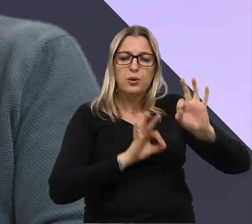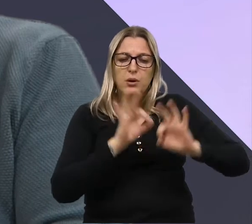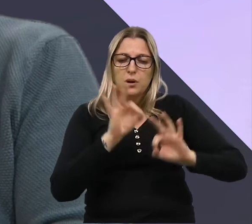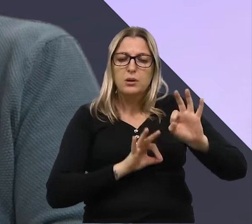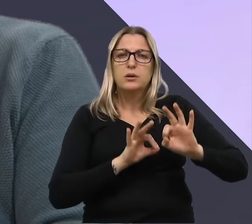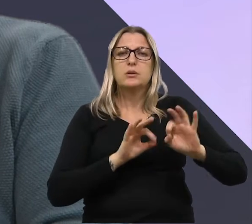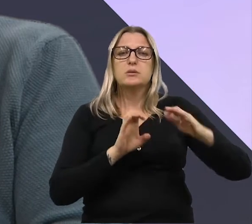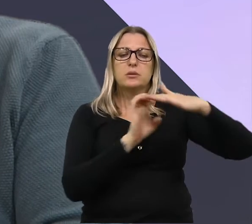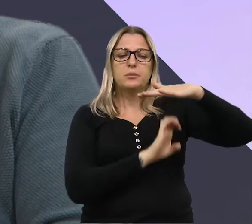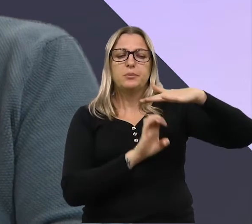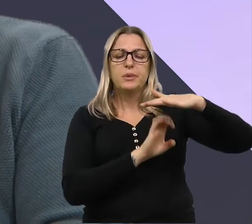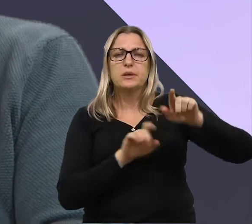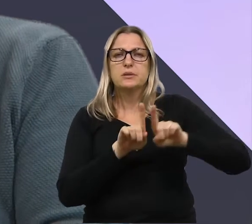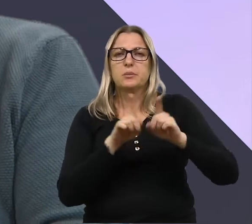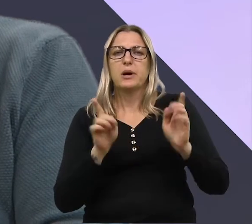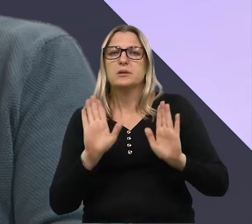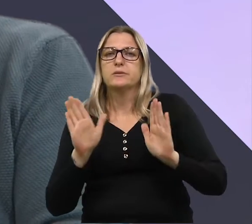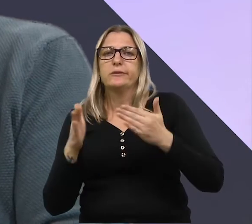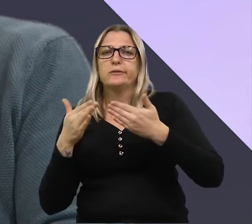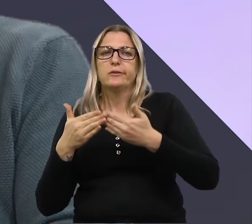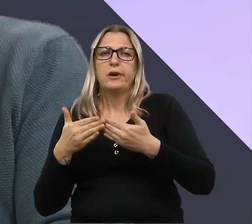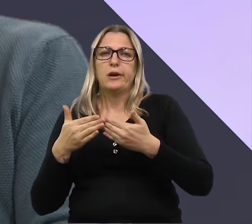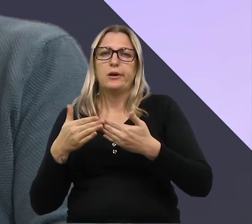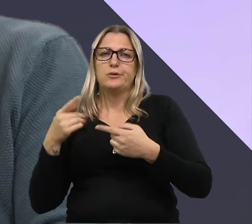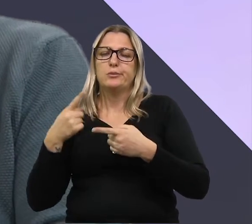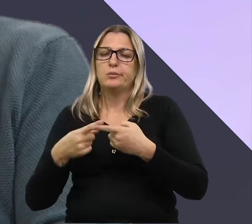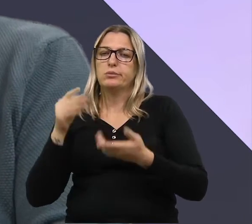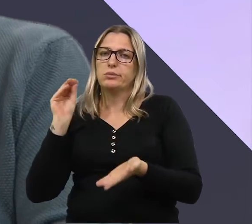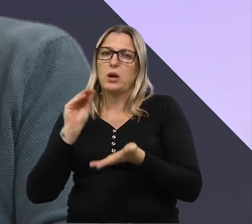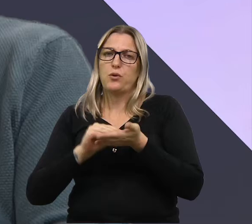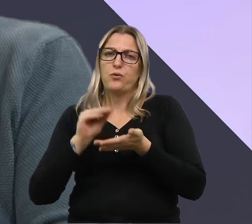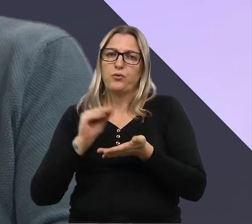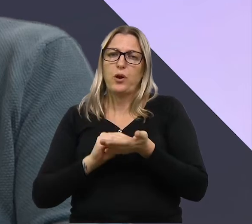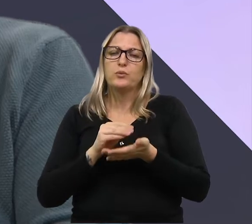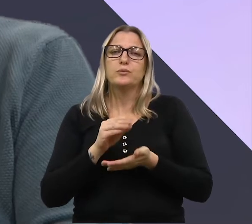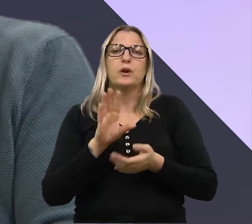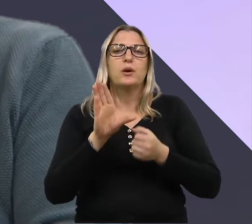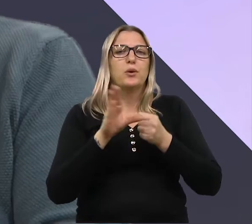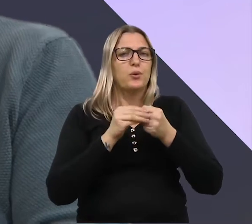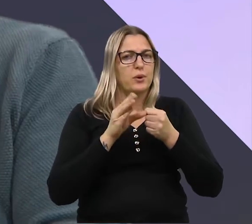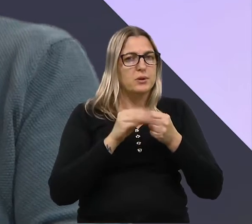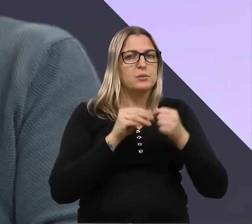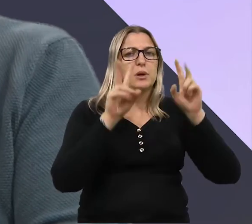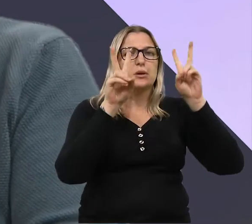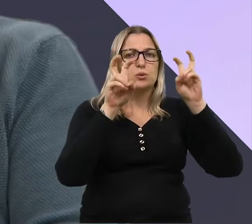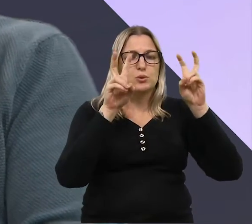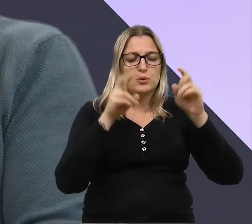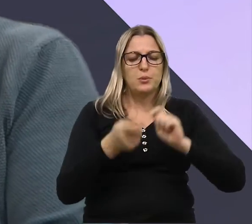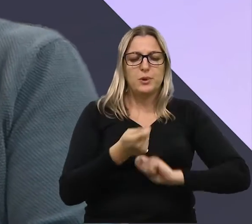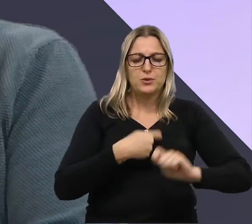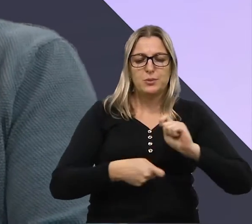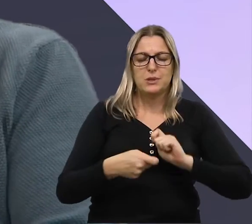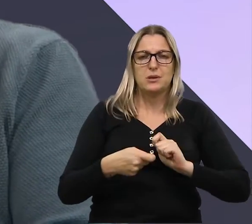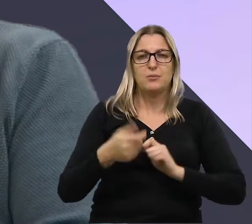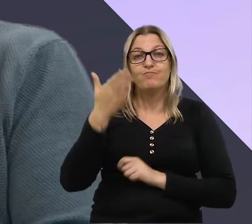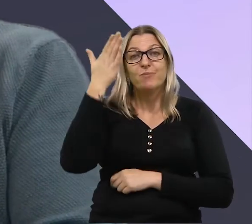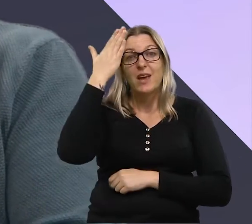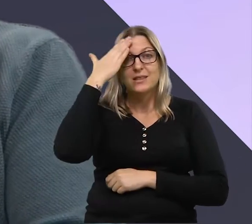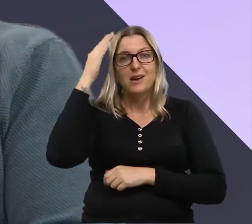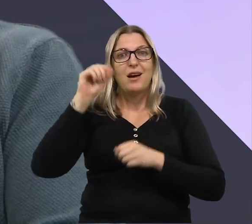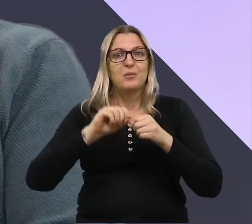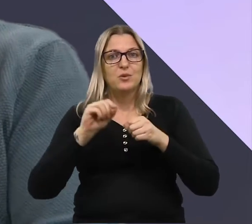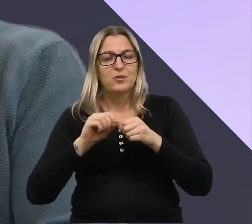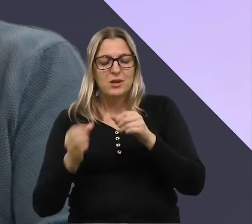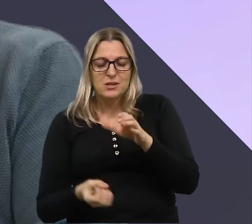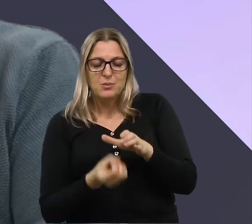e não conseguem se manter no mercado por falta de conhecimento administrativo ela sabe fazer o melhor o dela mas